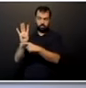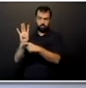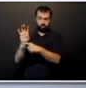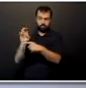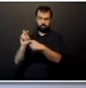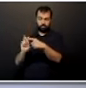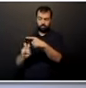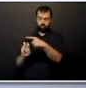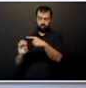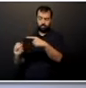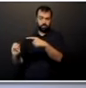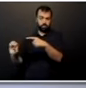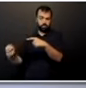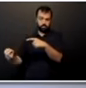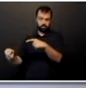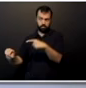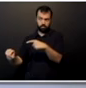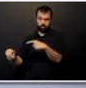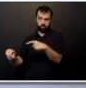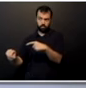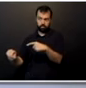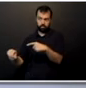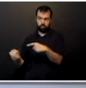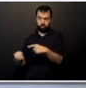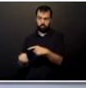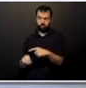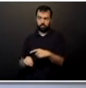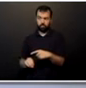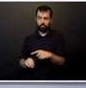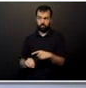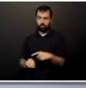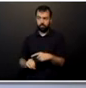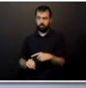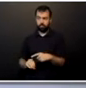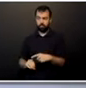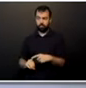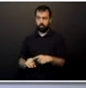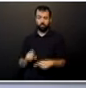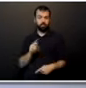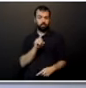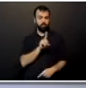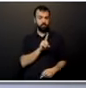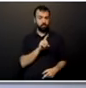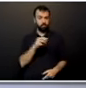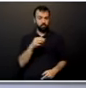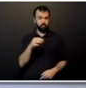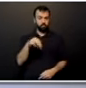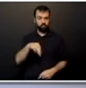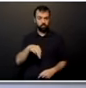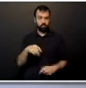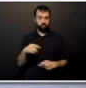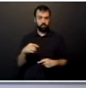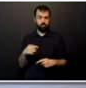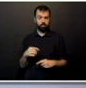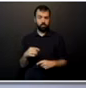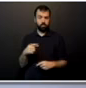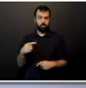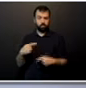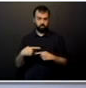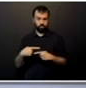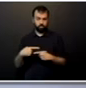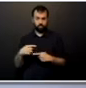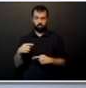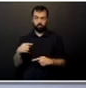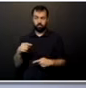observa em aqui que o exercício citou cinco metros se 1 m tem 100 centímetros cinco metros